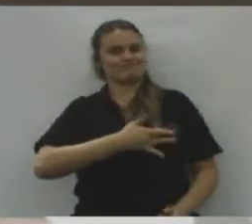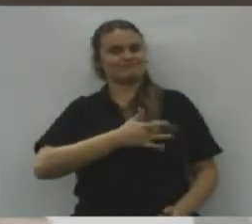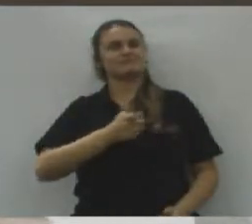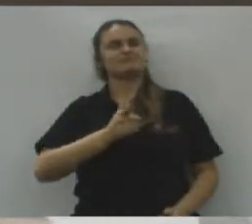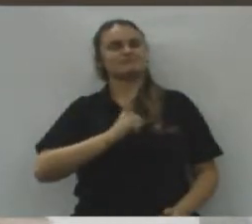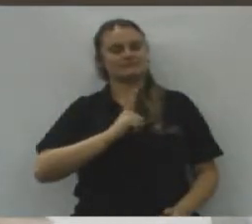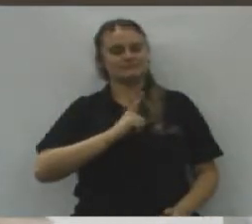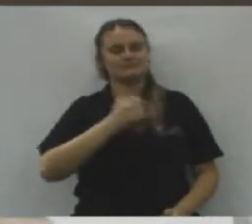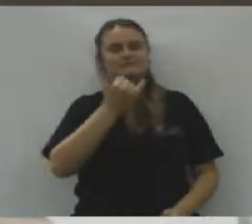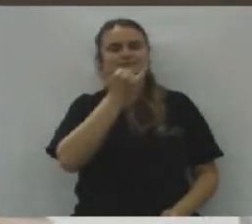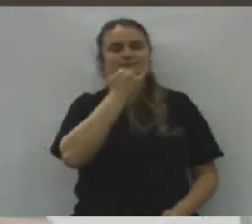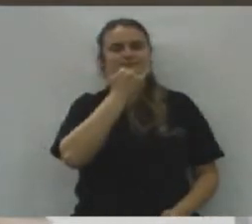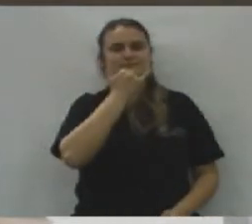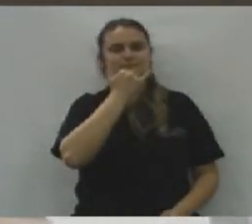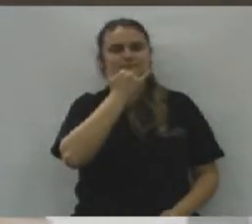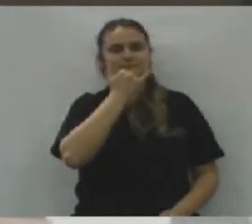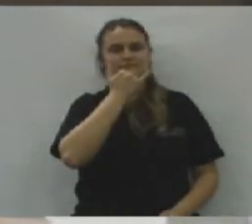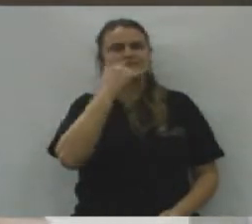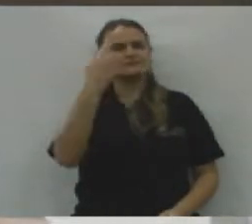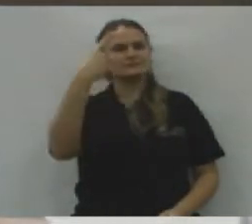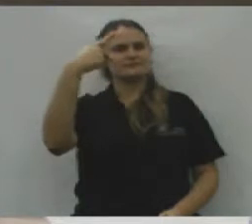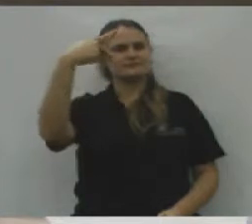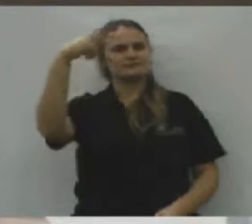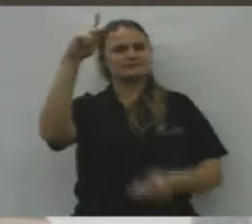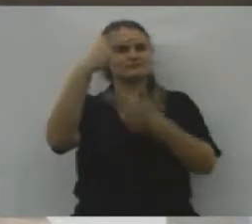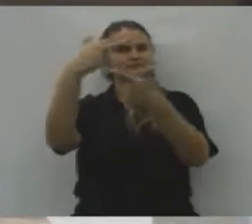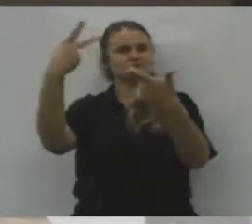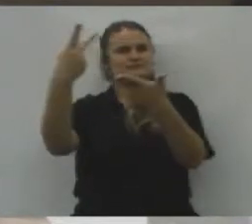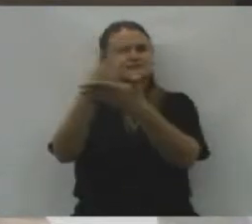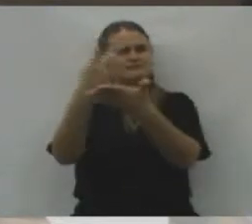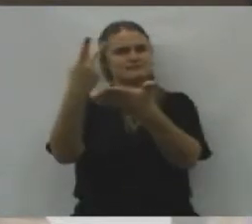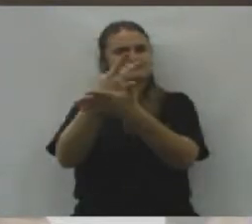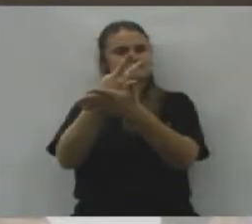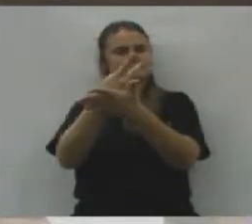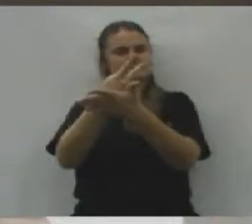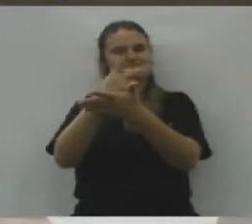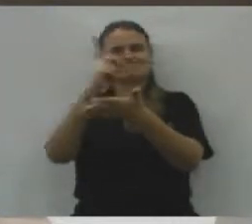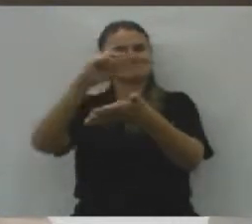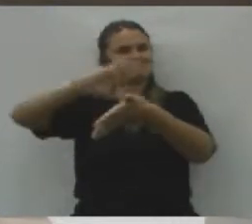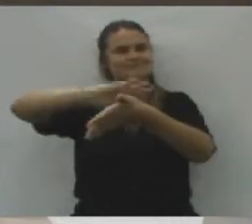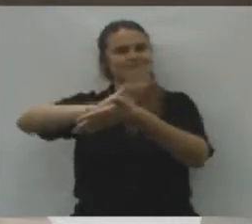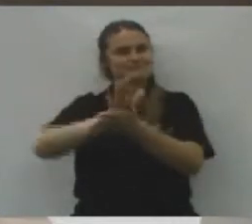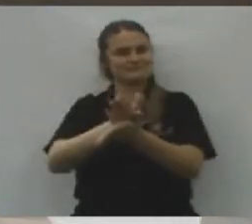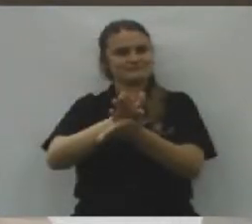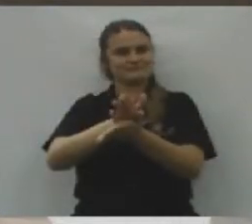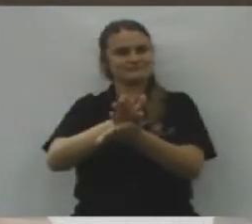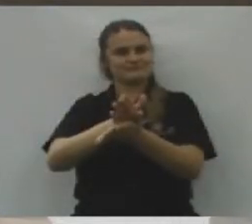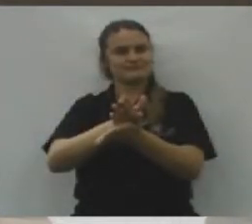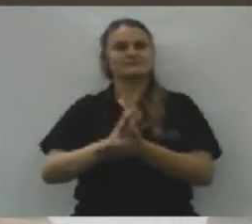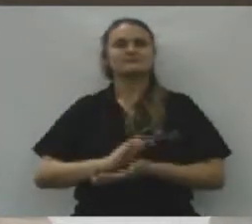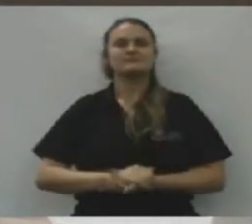perdoou a sua iniquidade e não os destruiu.